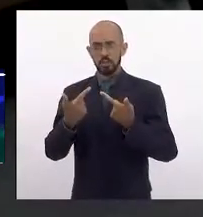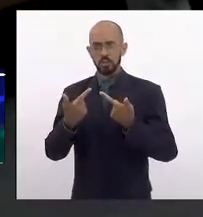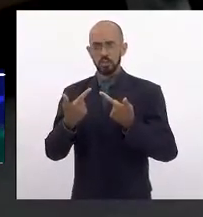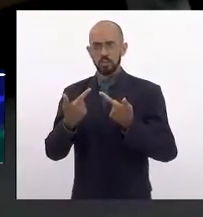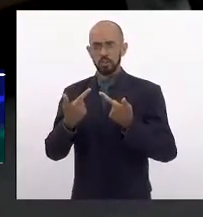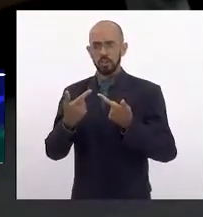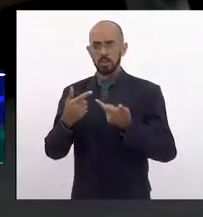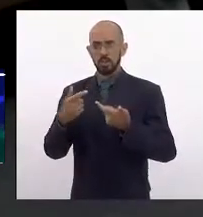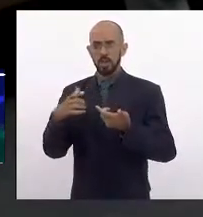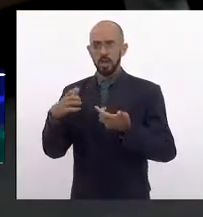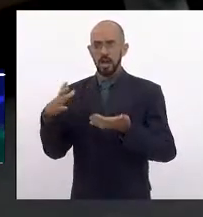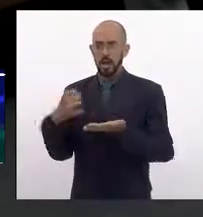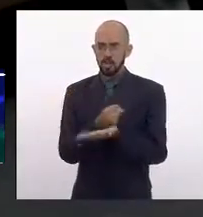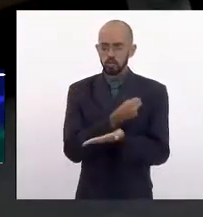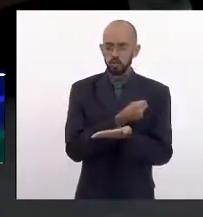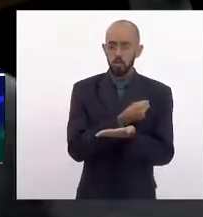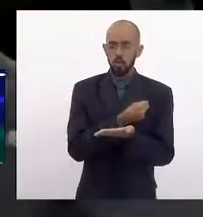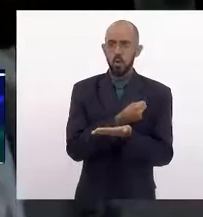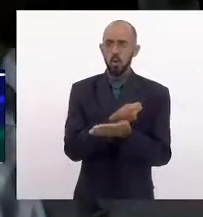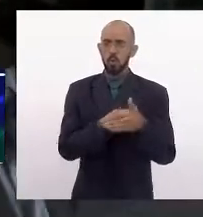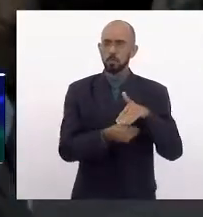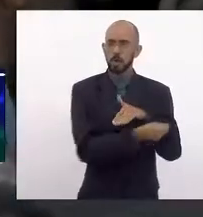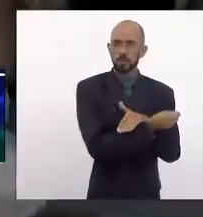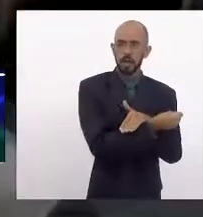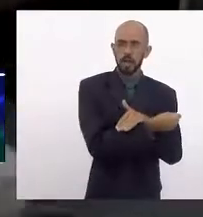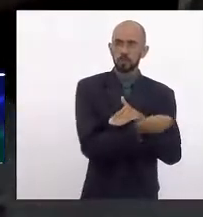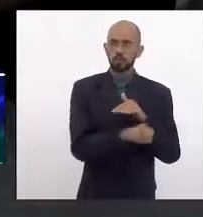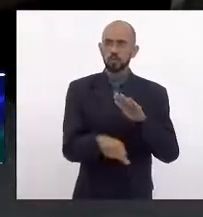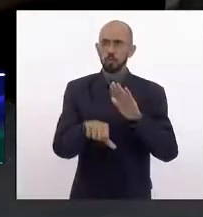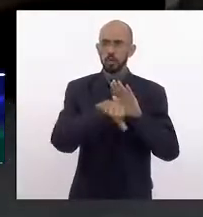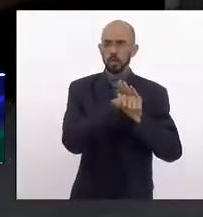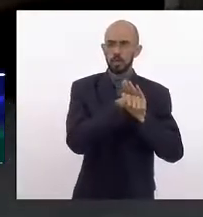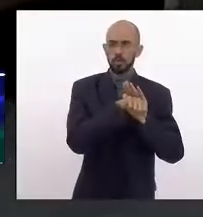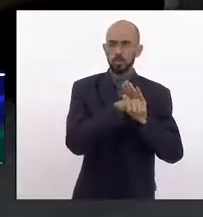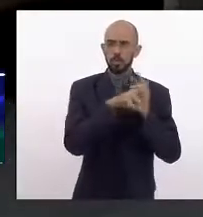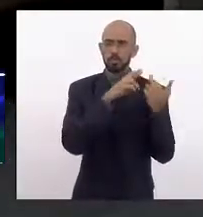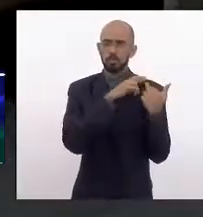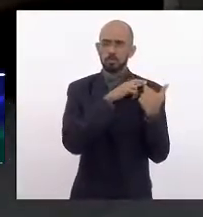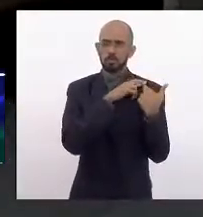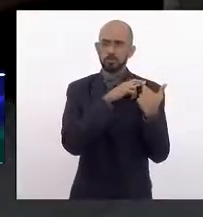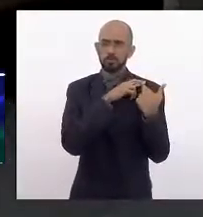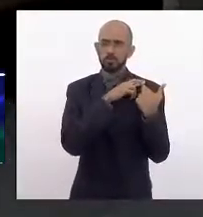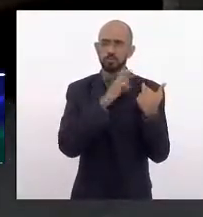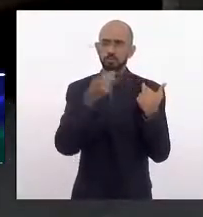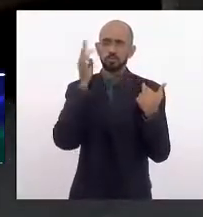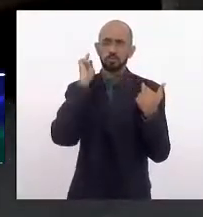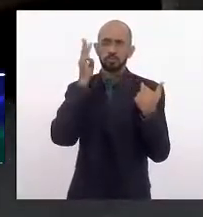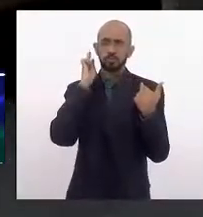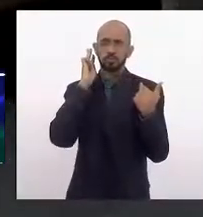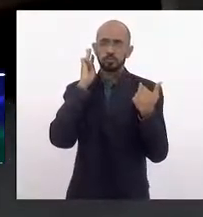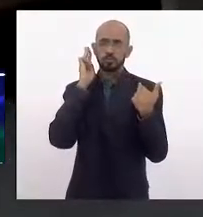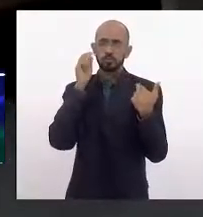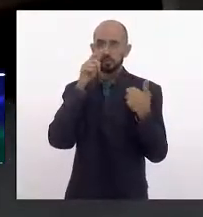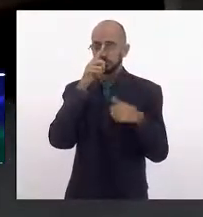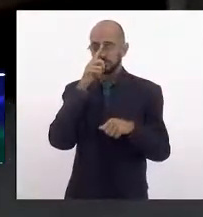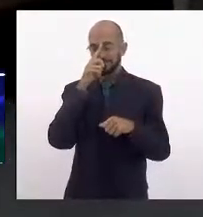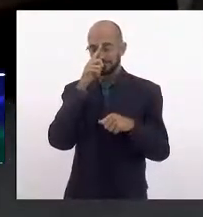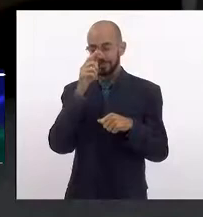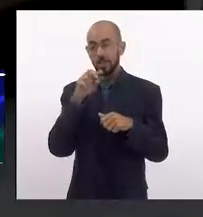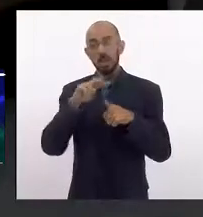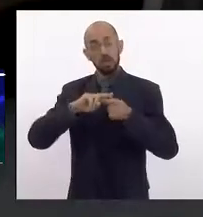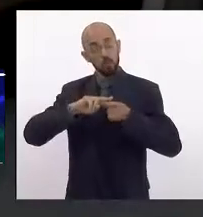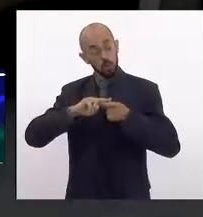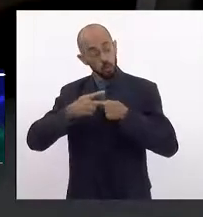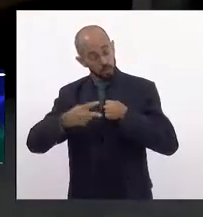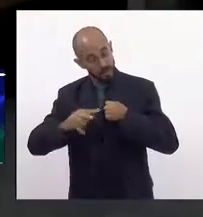o mandato por crime de responsabilidade do governador Wilson visto por via de